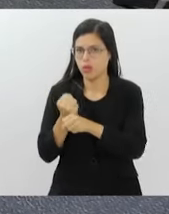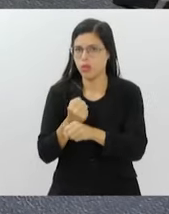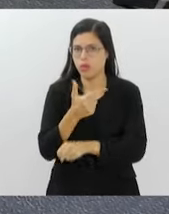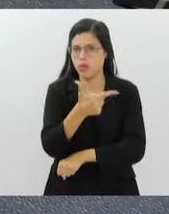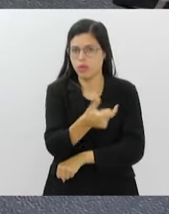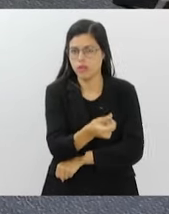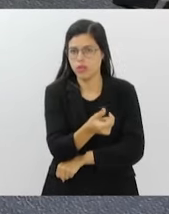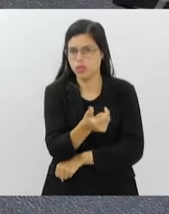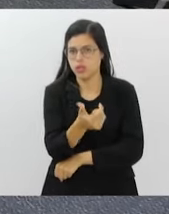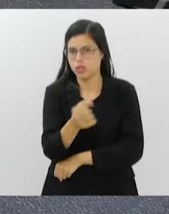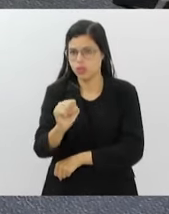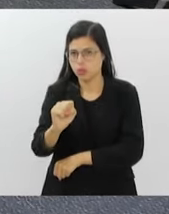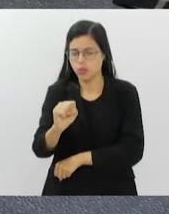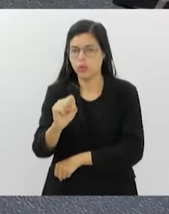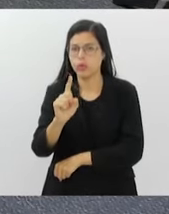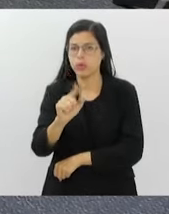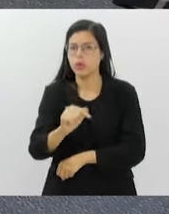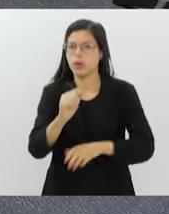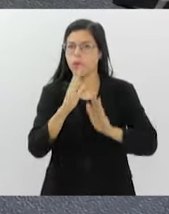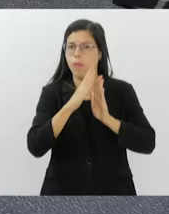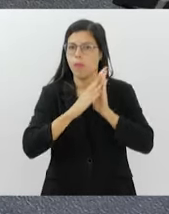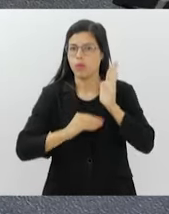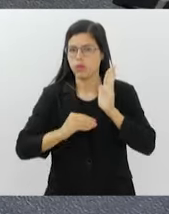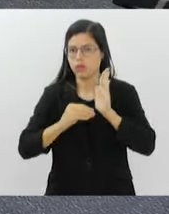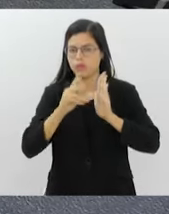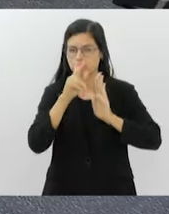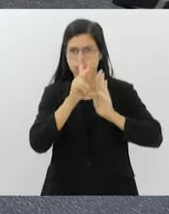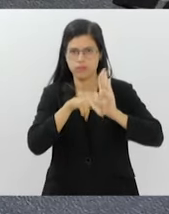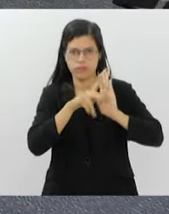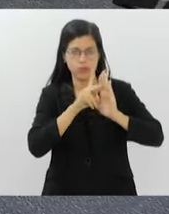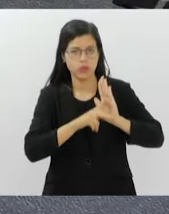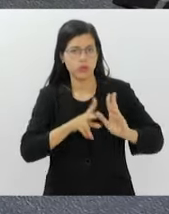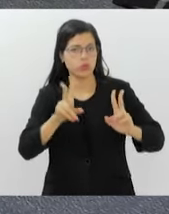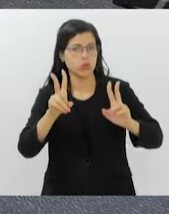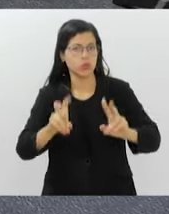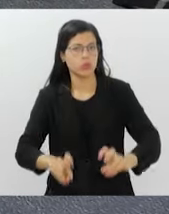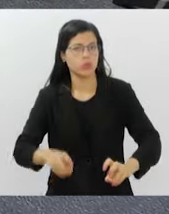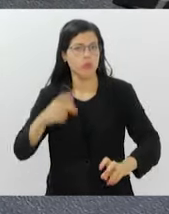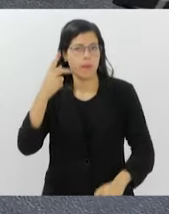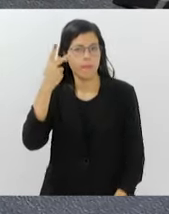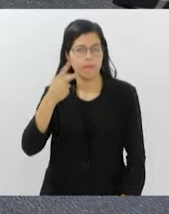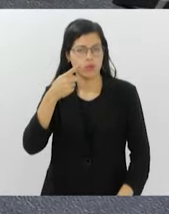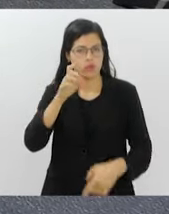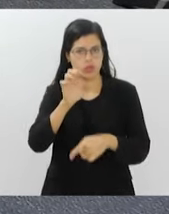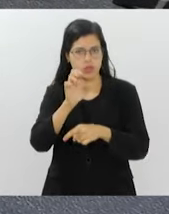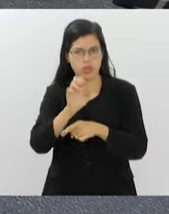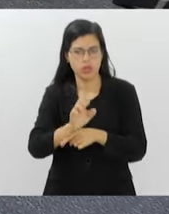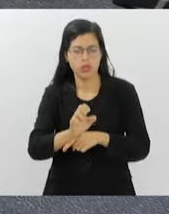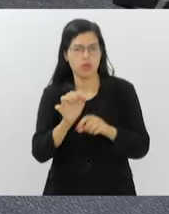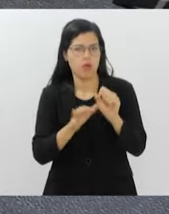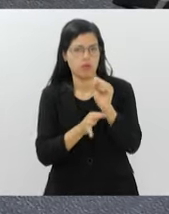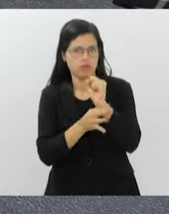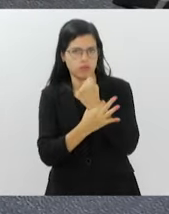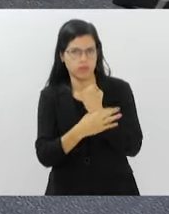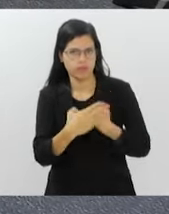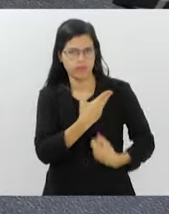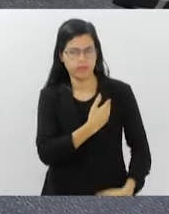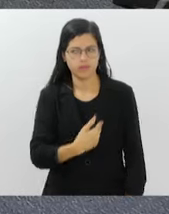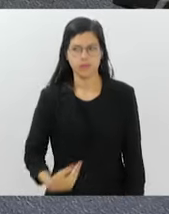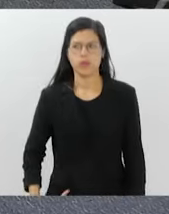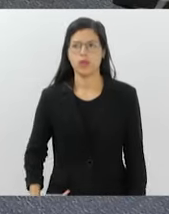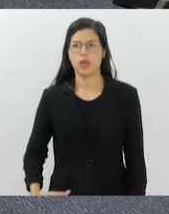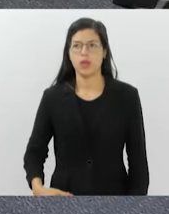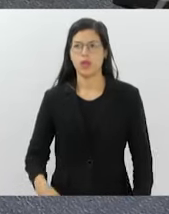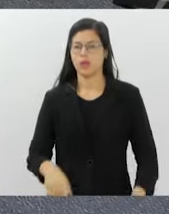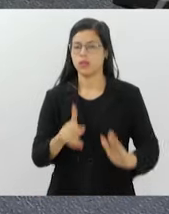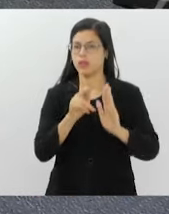o espelho desse projeto que trata da política estadual da Segurança Pública esse